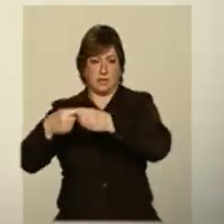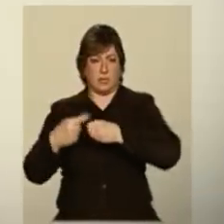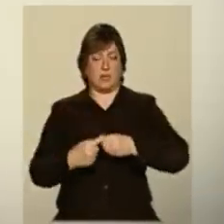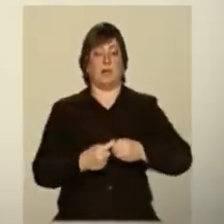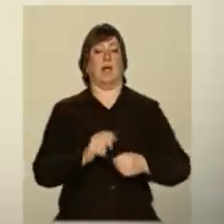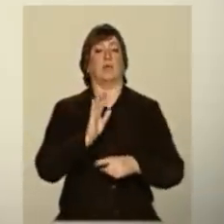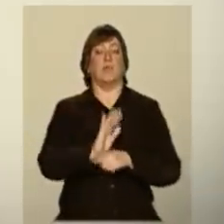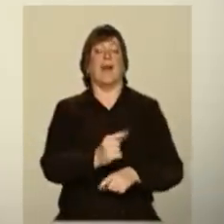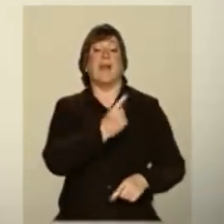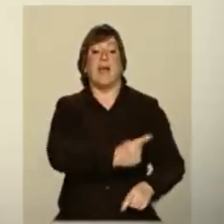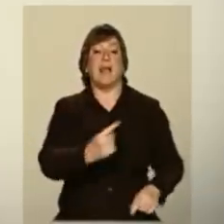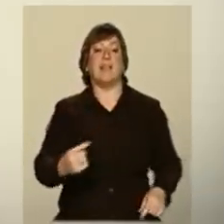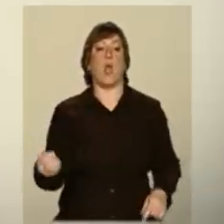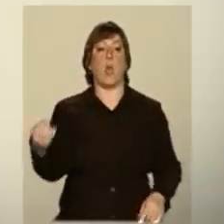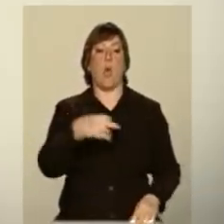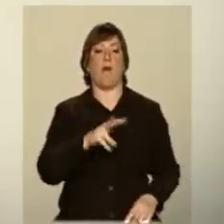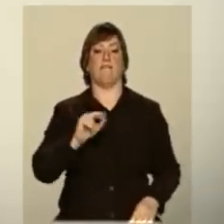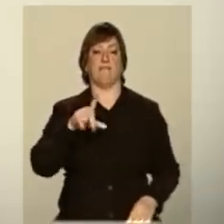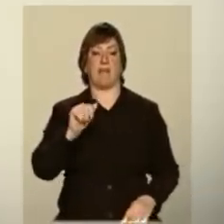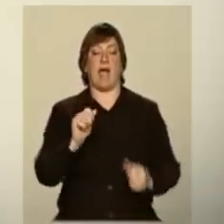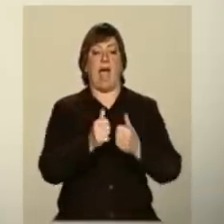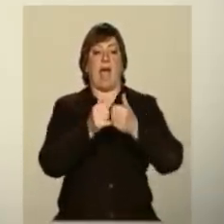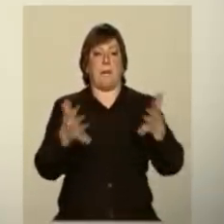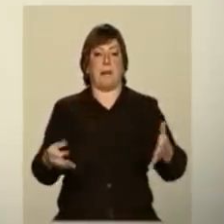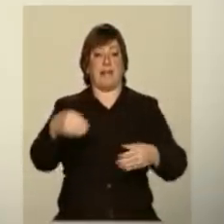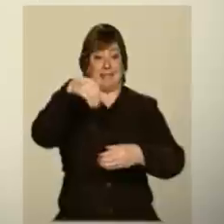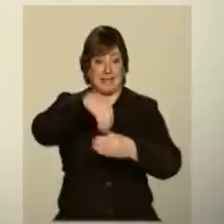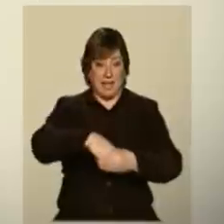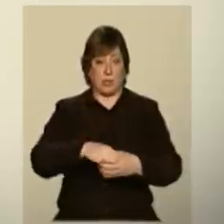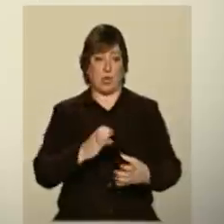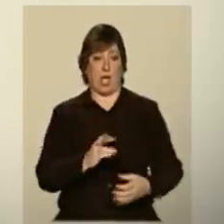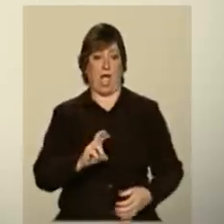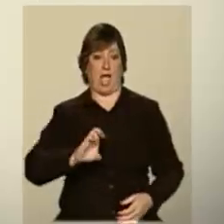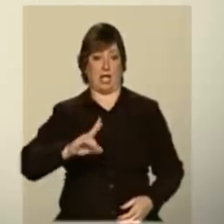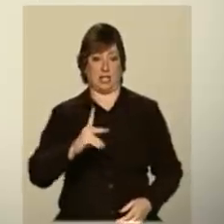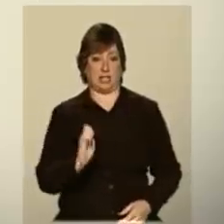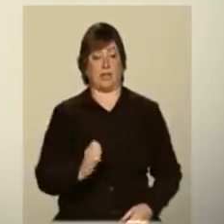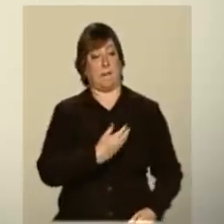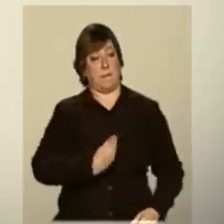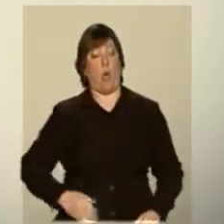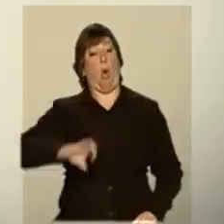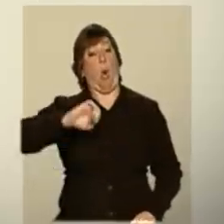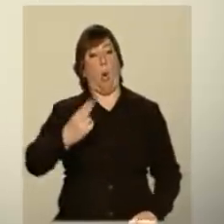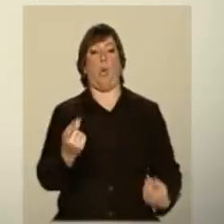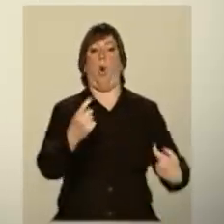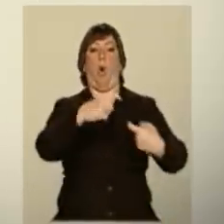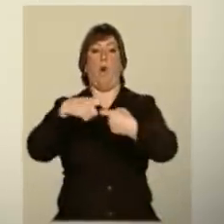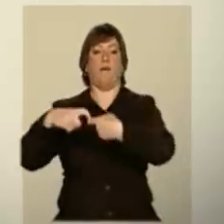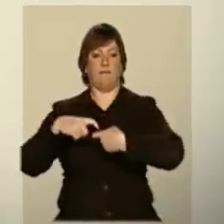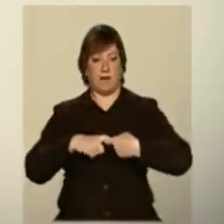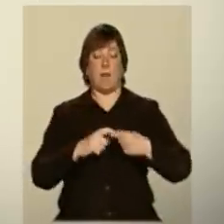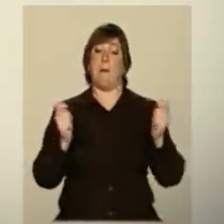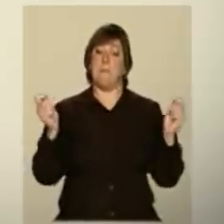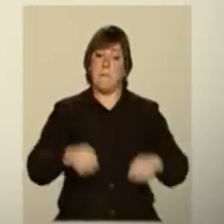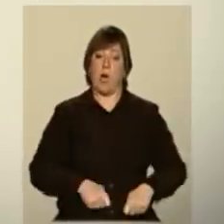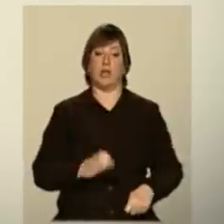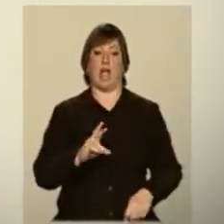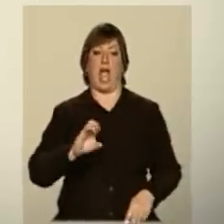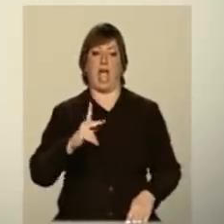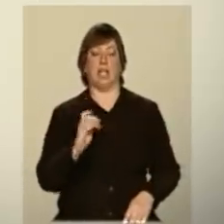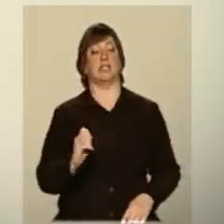nova vaga aberta nas creches públicas ou nas conveniadas que podem ser